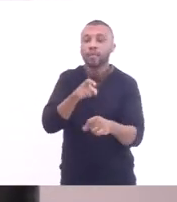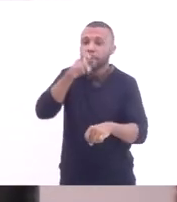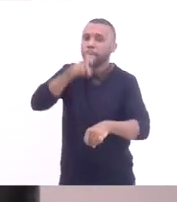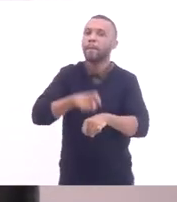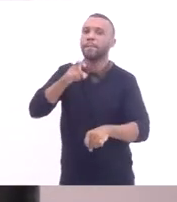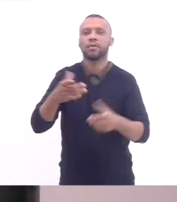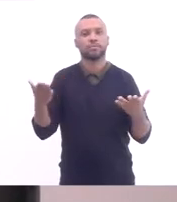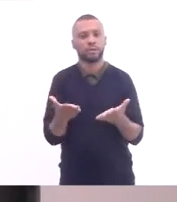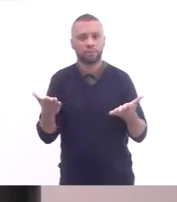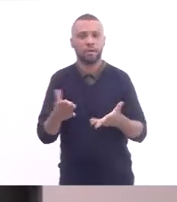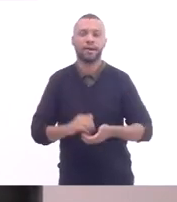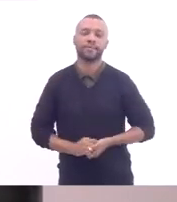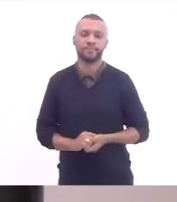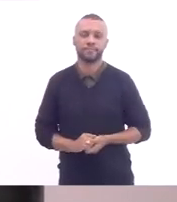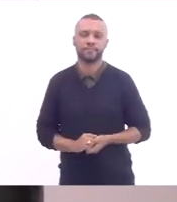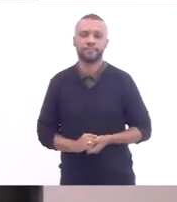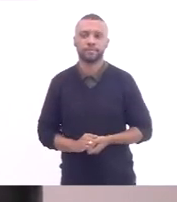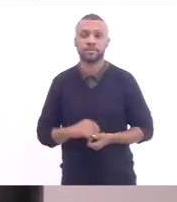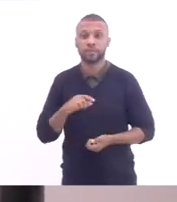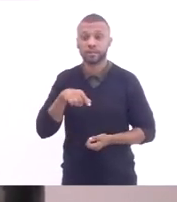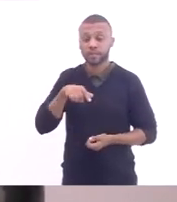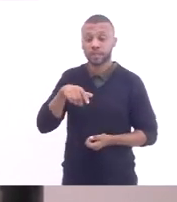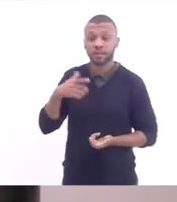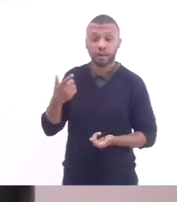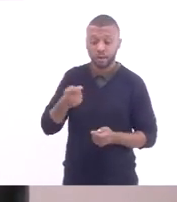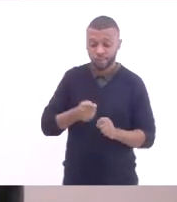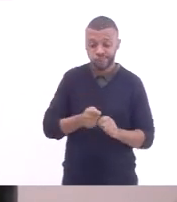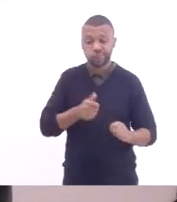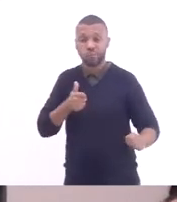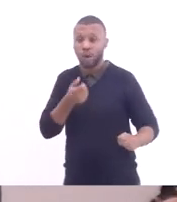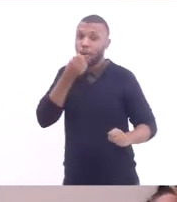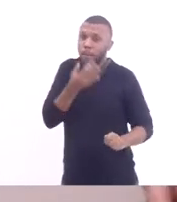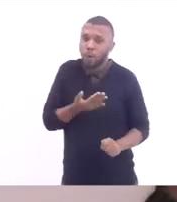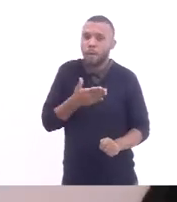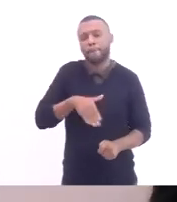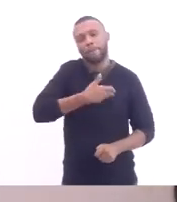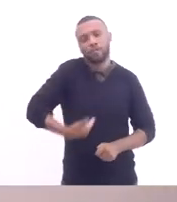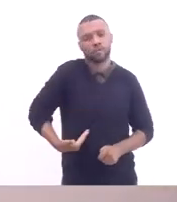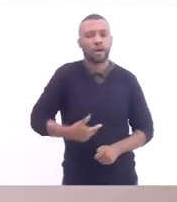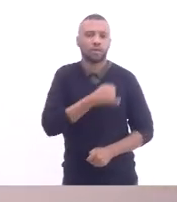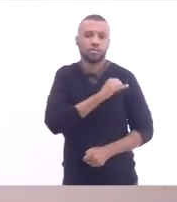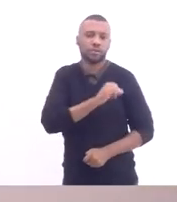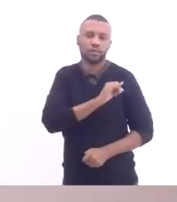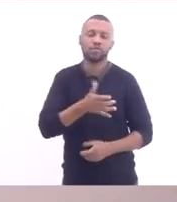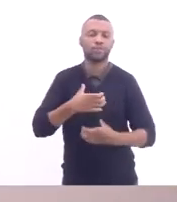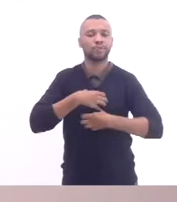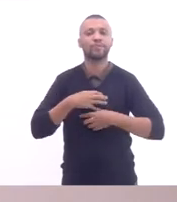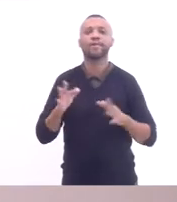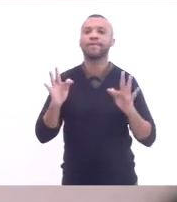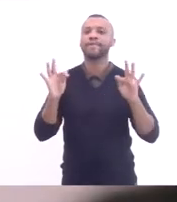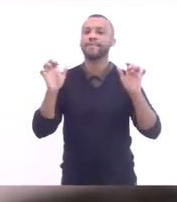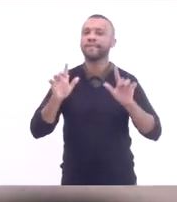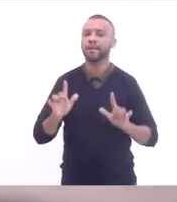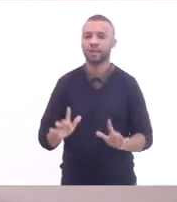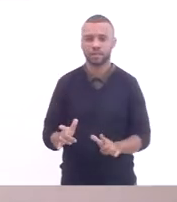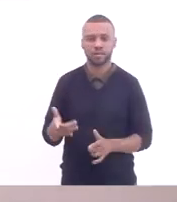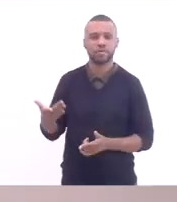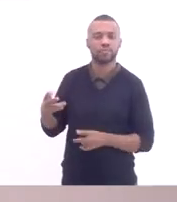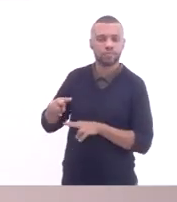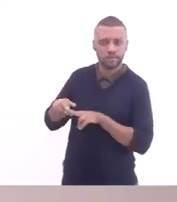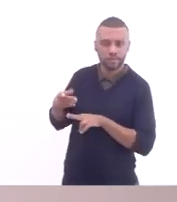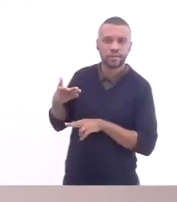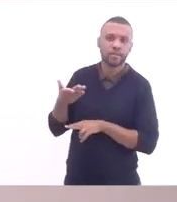Então, quem ganha é o Estado, e eu estou feliz por isso. Então, é um motivo